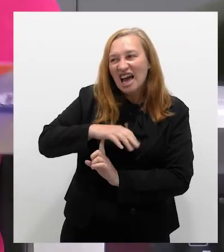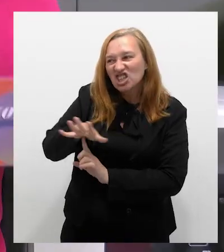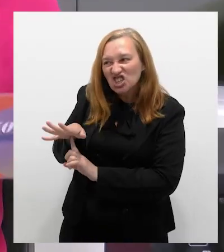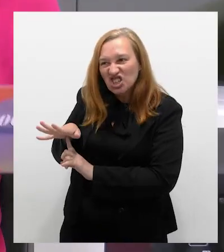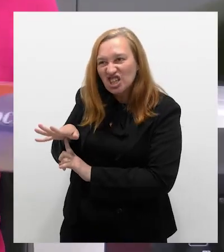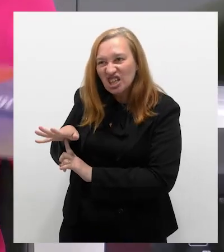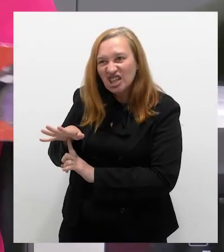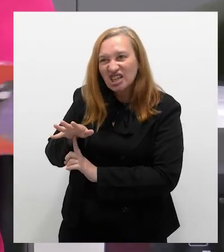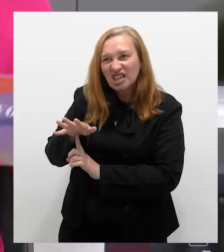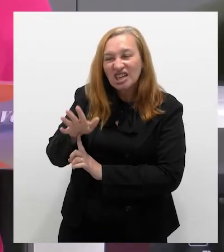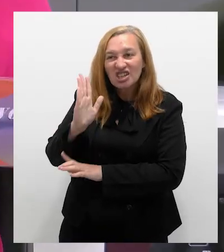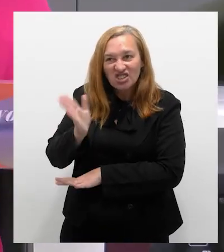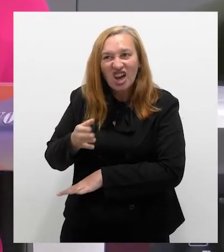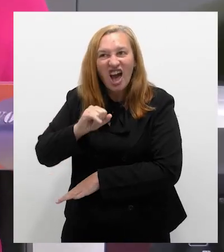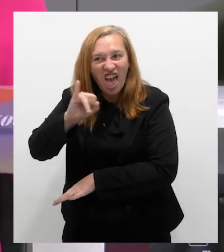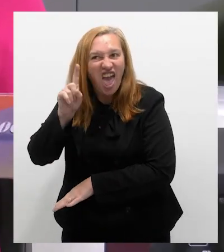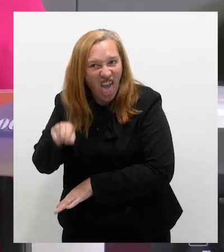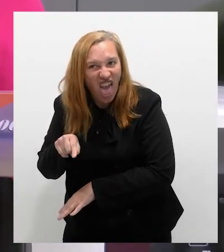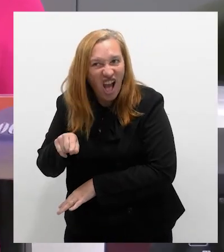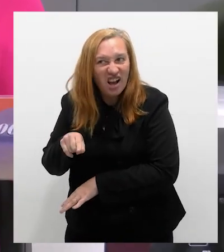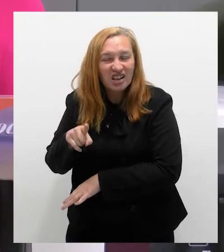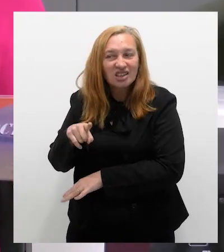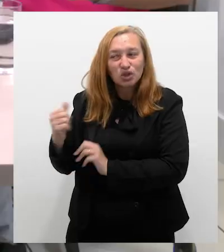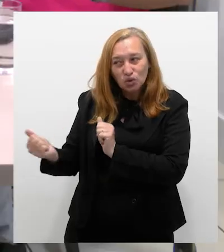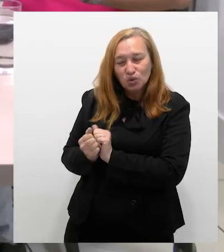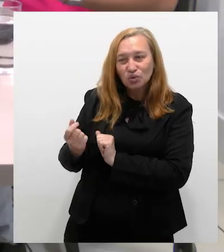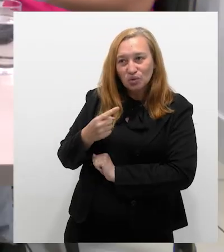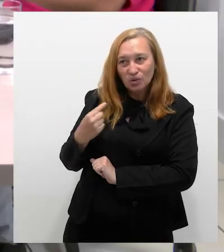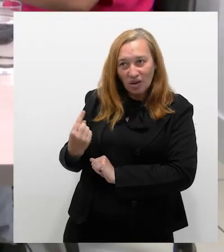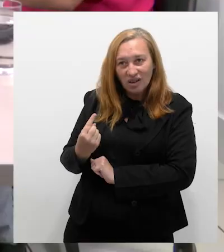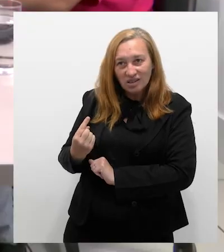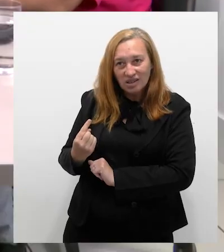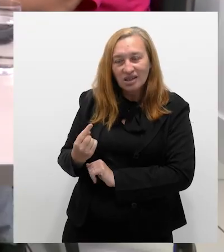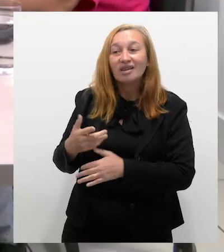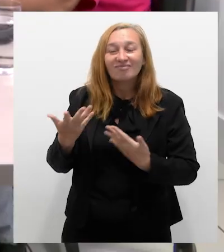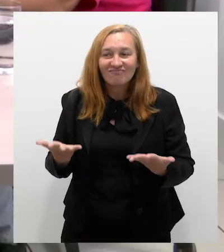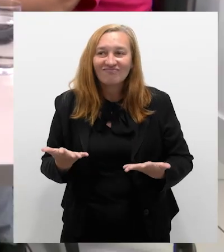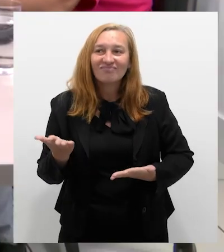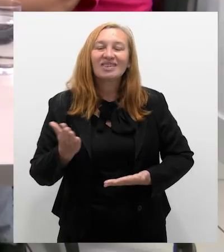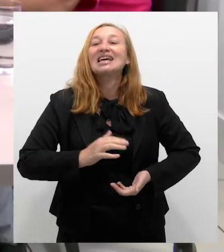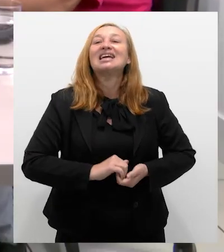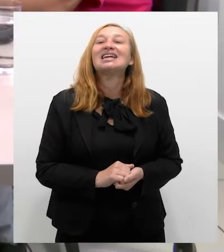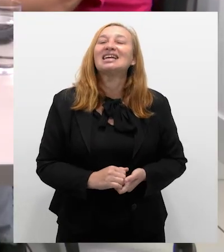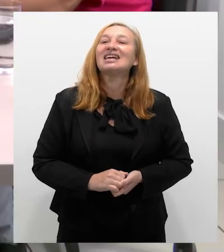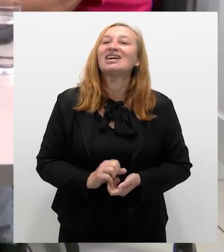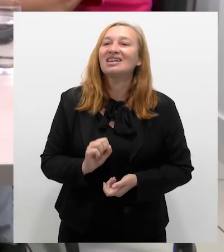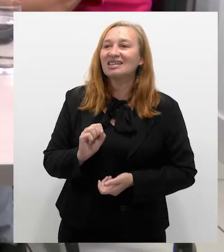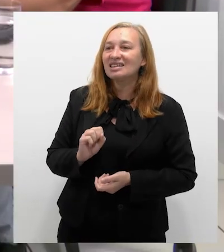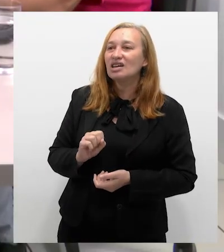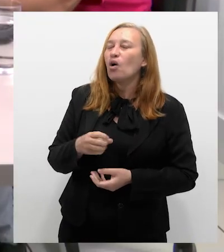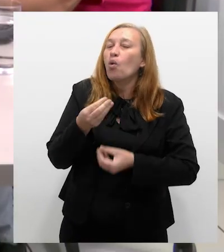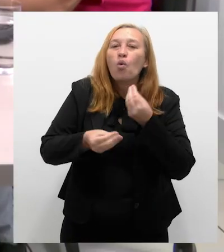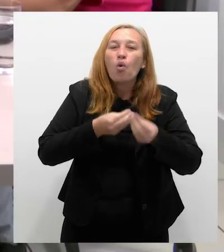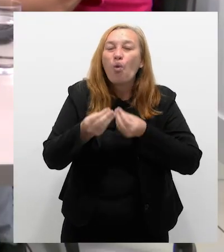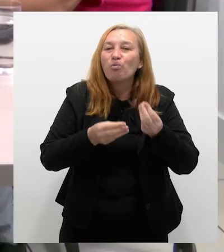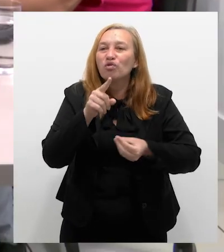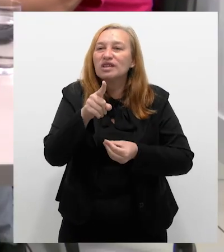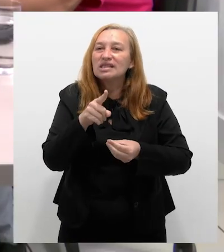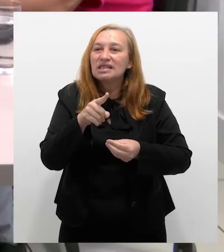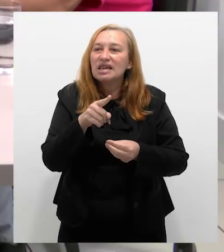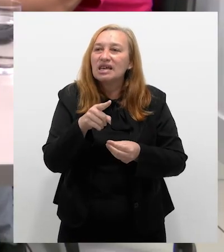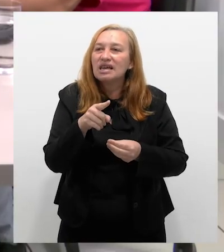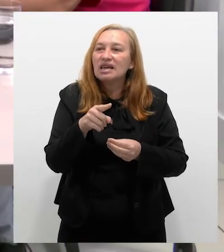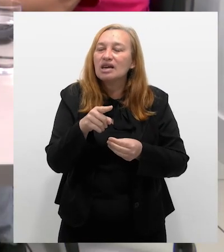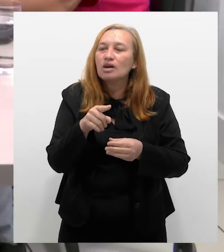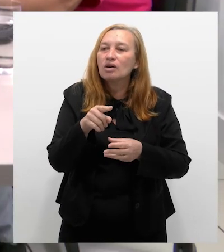tranquilo da comunidade. Sim. Já é? Já é. Tamo junto? Valeu, tranquilo. Então, seguinte, como é que você mexe